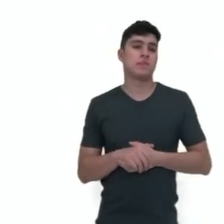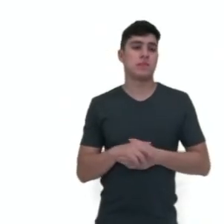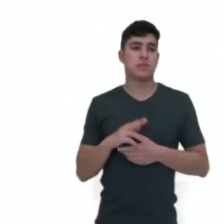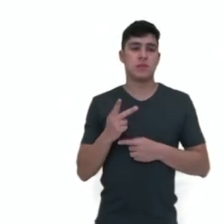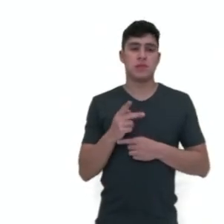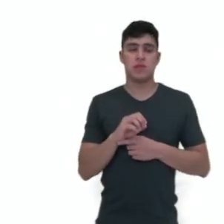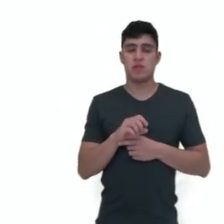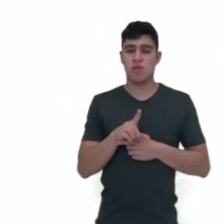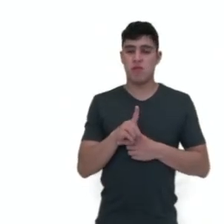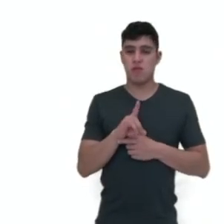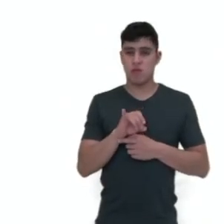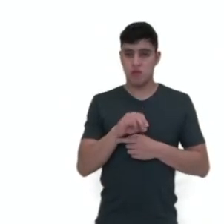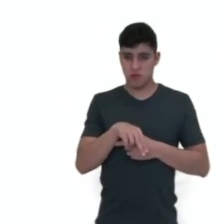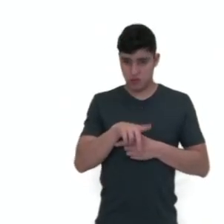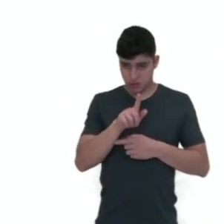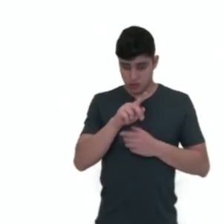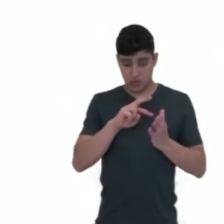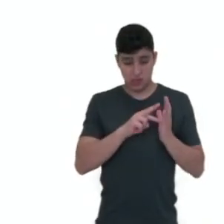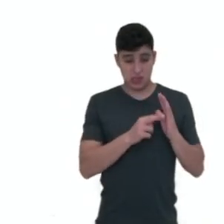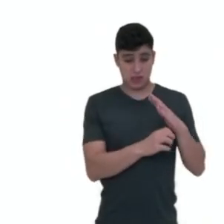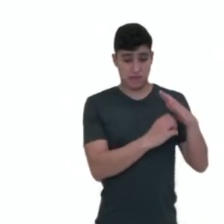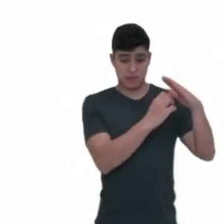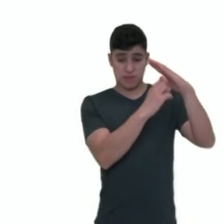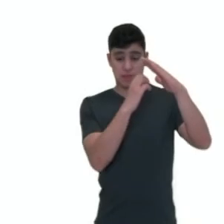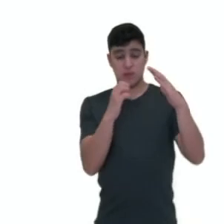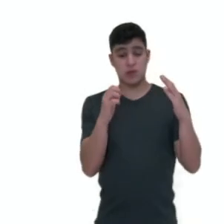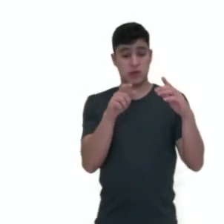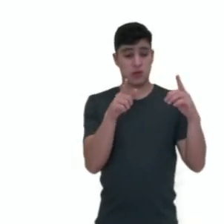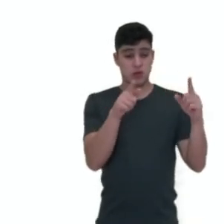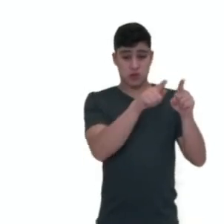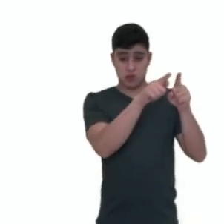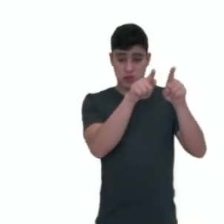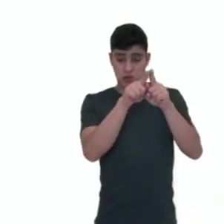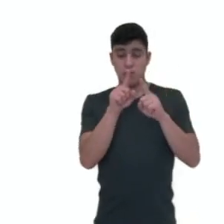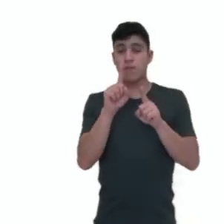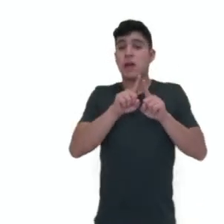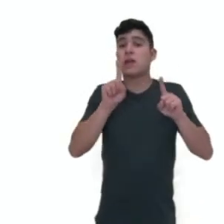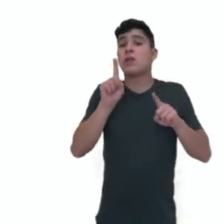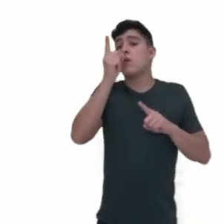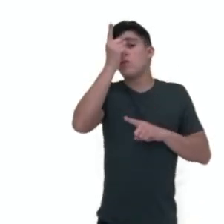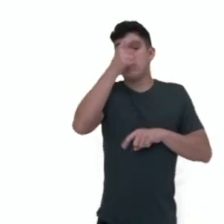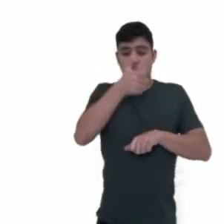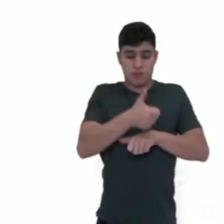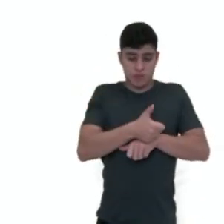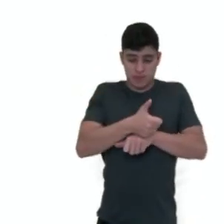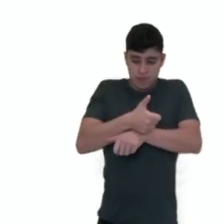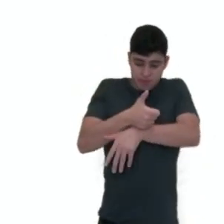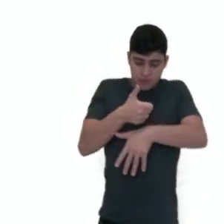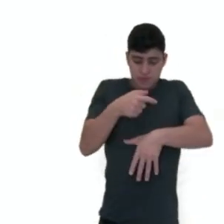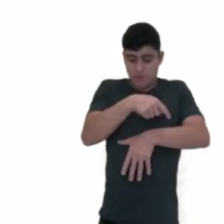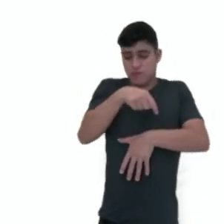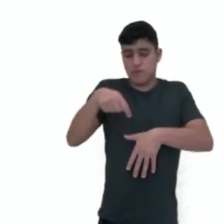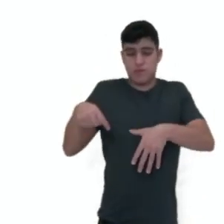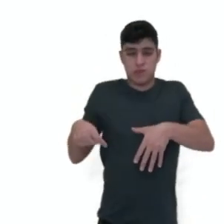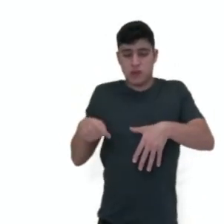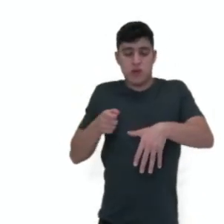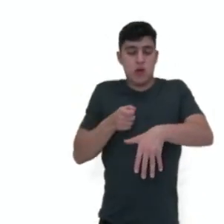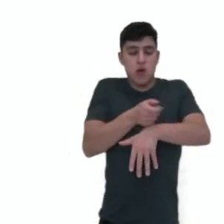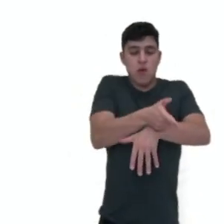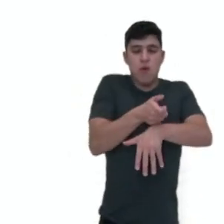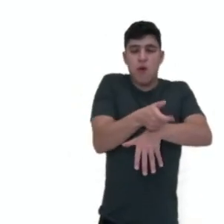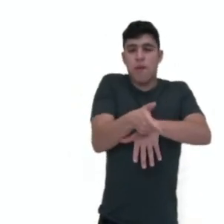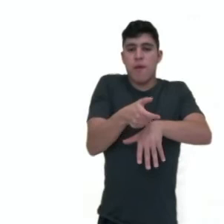Holding é quando várias empresas se unem e uma delas se torna responsável pela administração das demais a partir da compra das suas